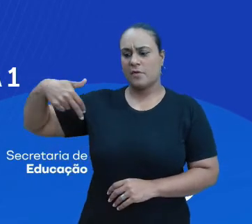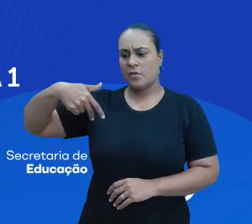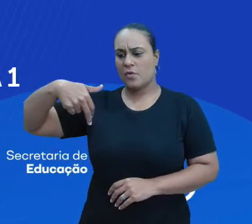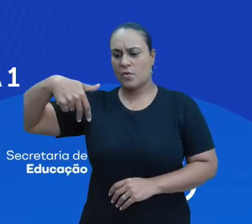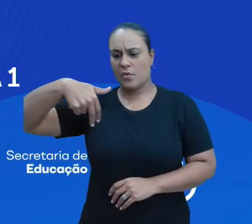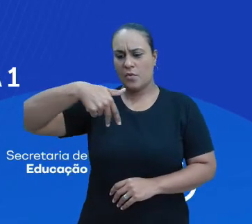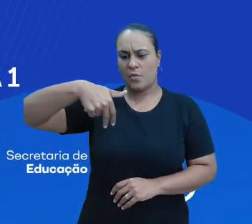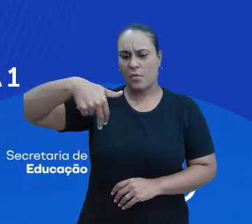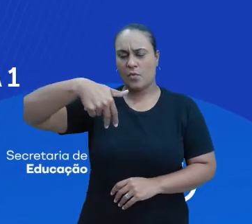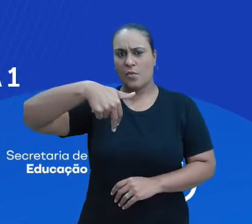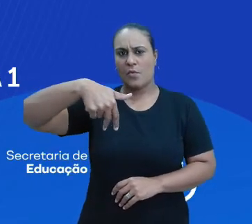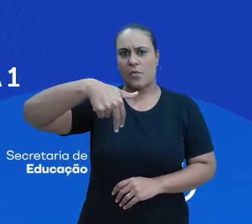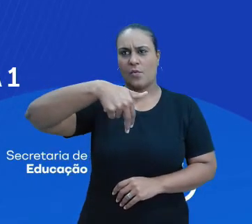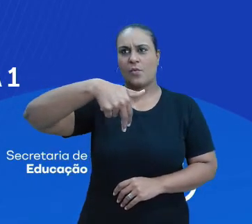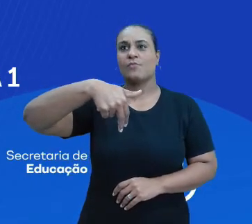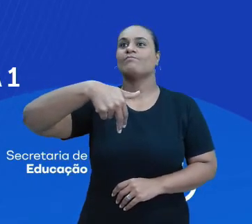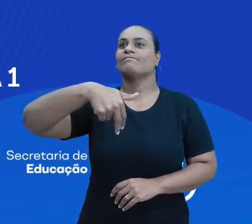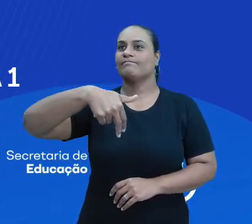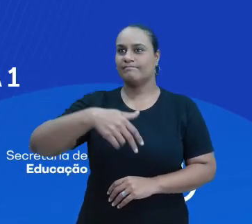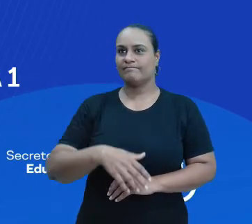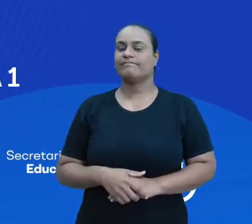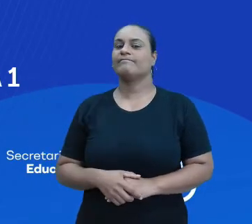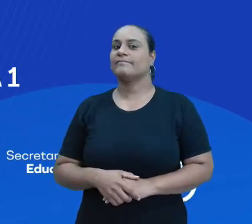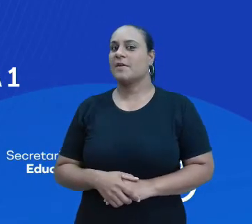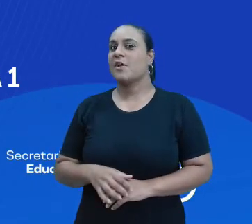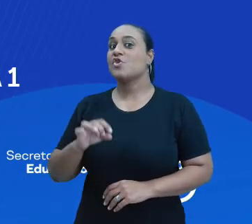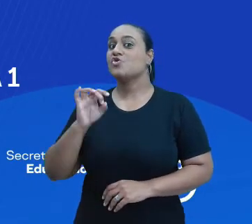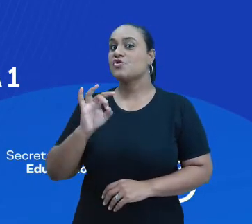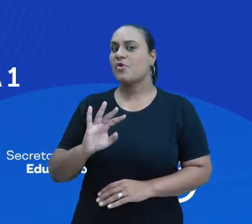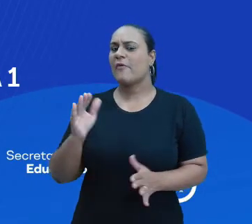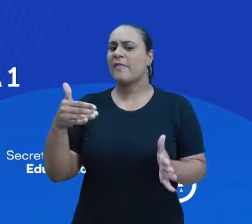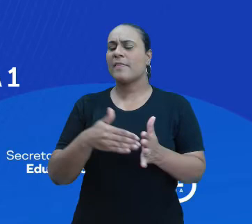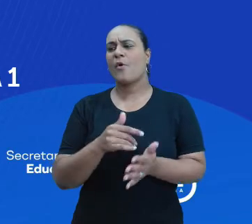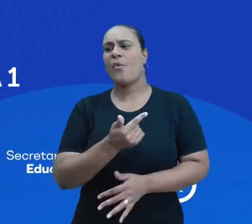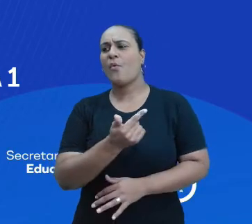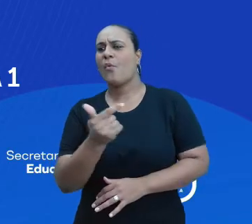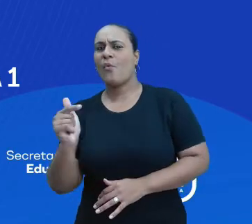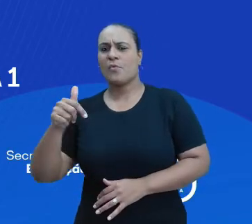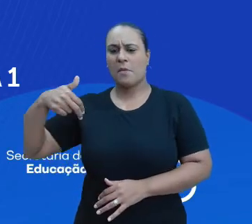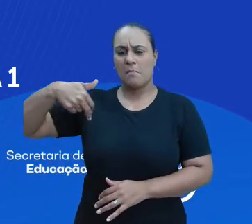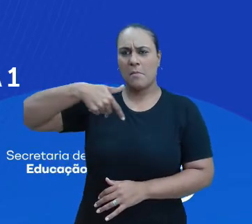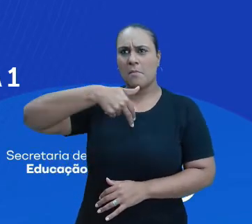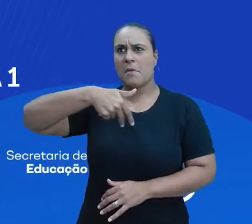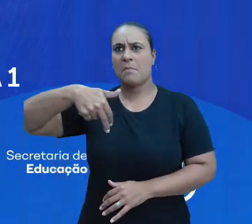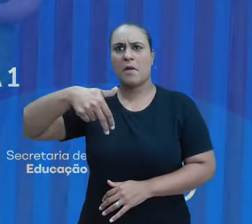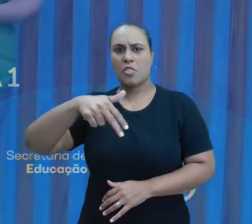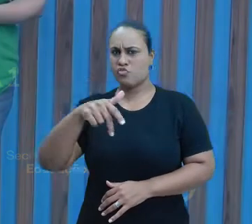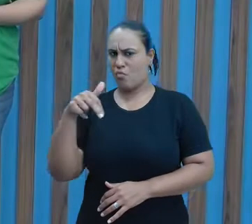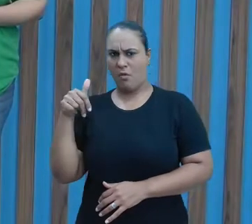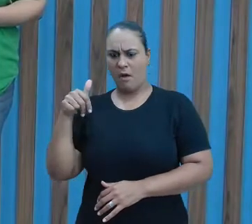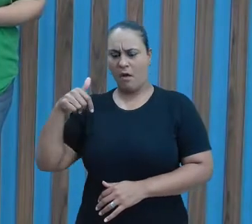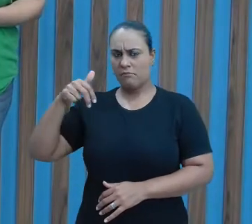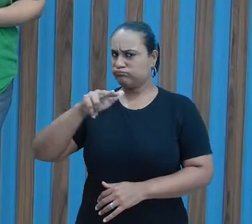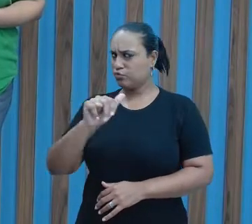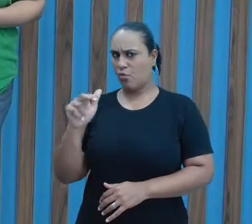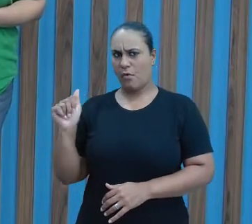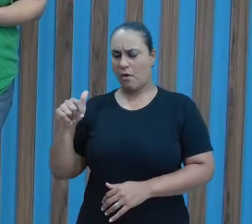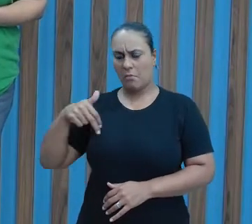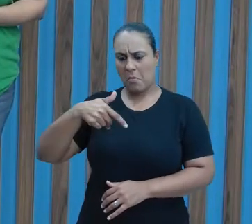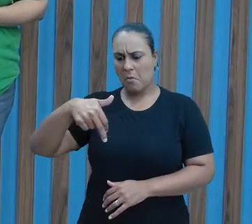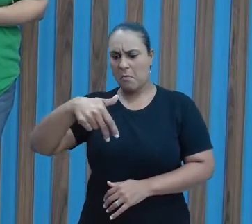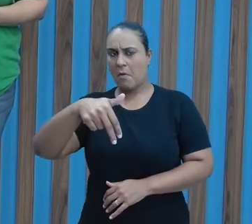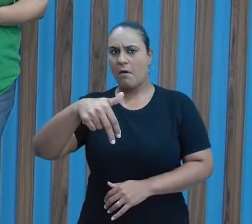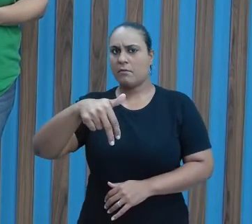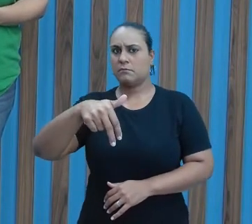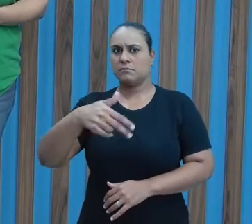pois assim só irá até onde outros já foram. E aí eu convido vocês